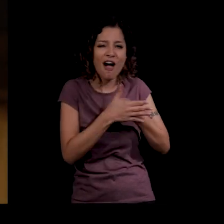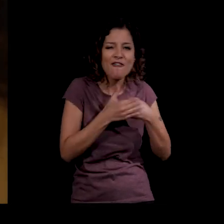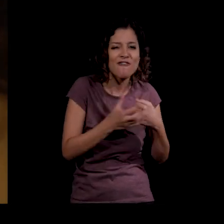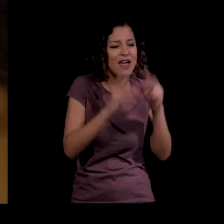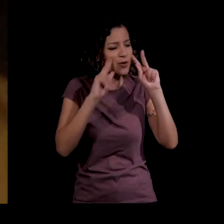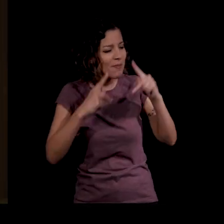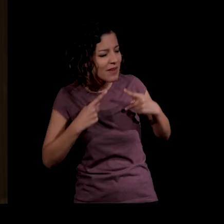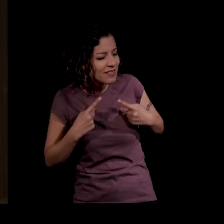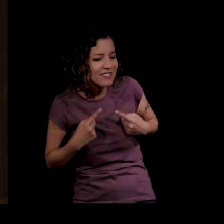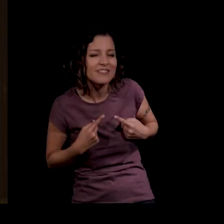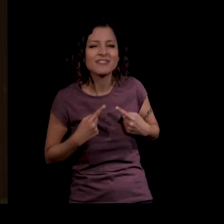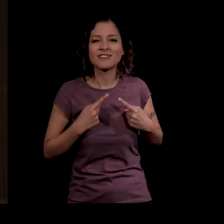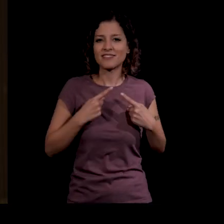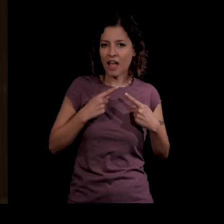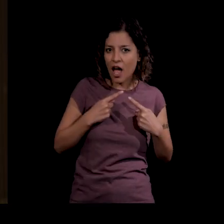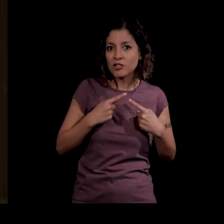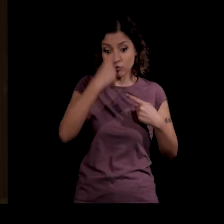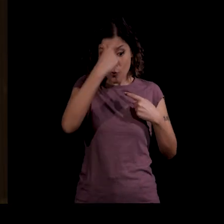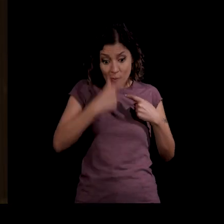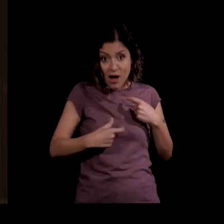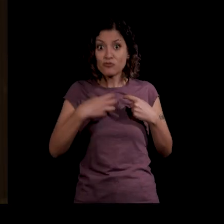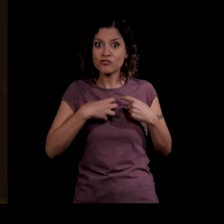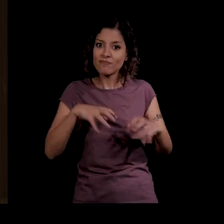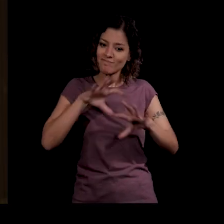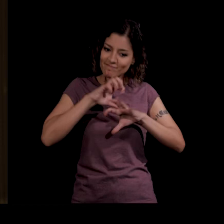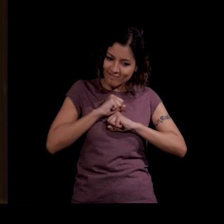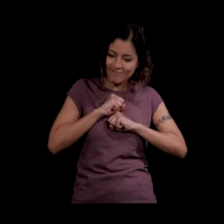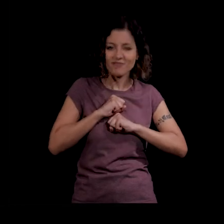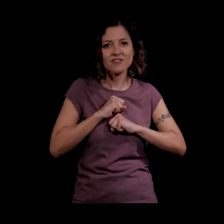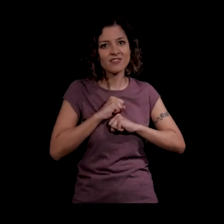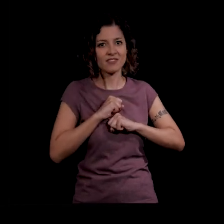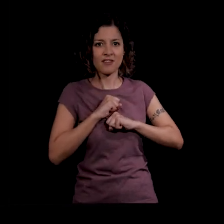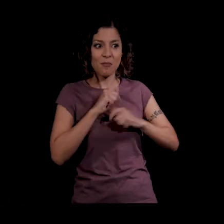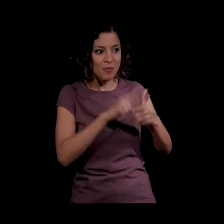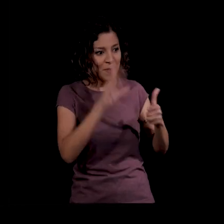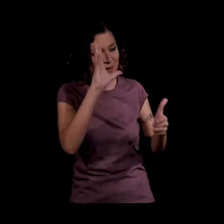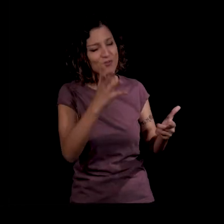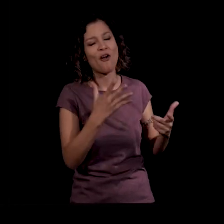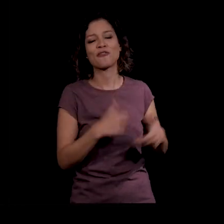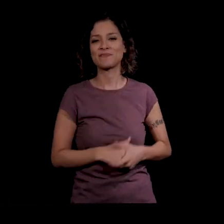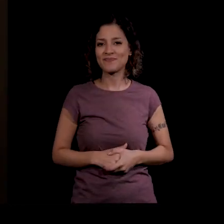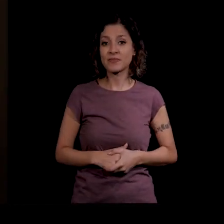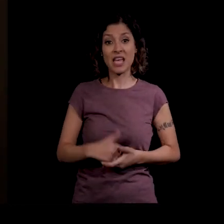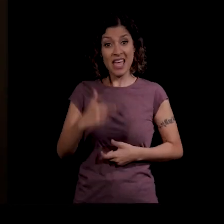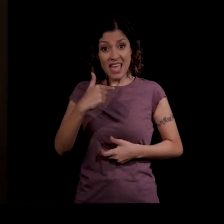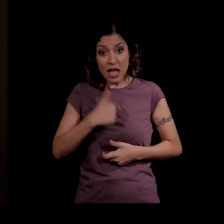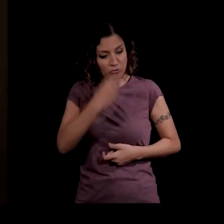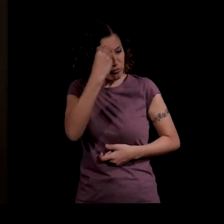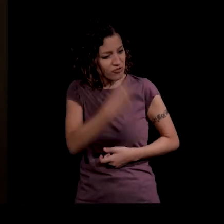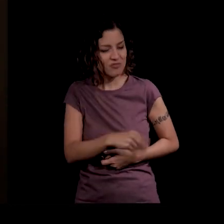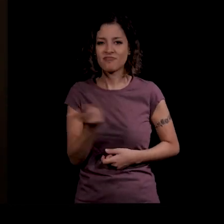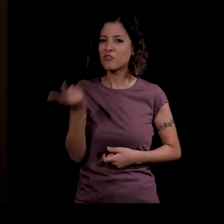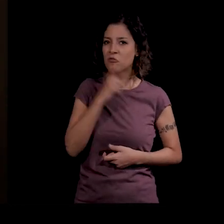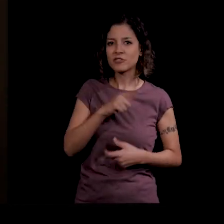com humanidade, com a essência do que nós estamos aqui para ser, né? Humanos. Eu não consigo desistir de nada. Ser criativo